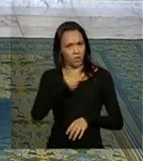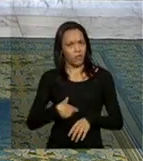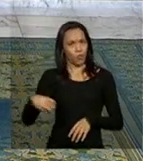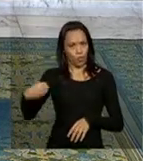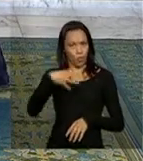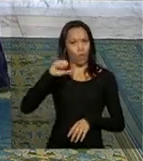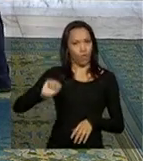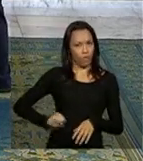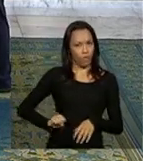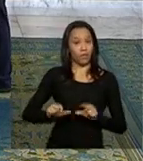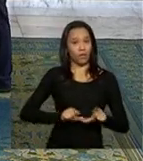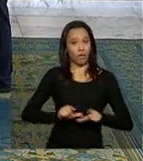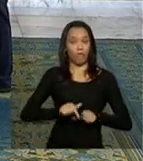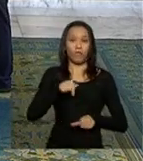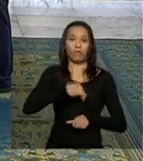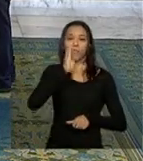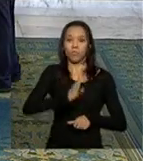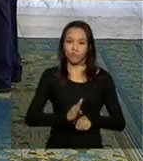novo embaixador.